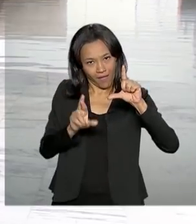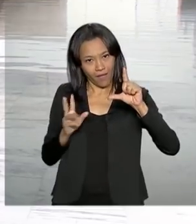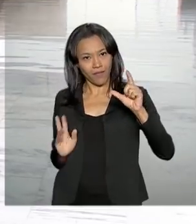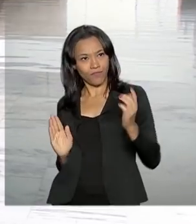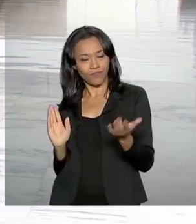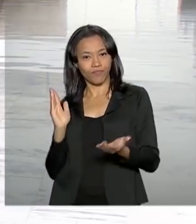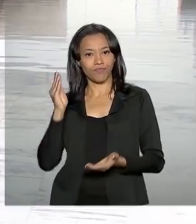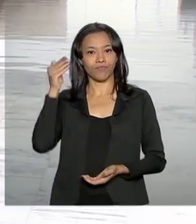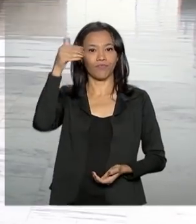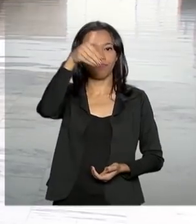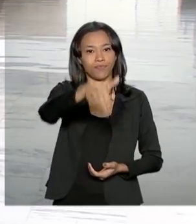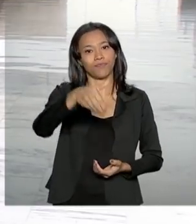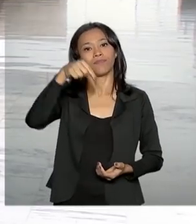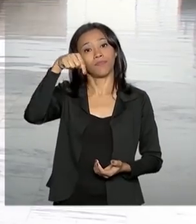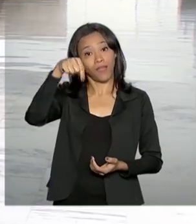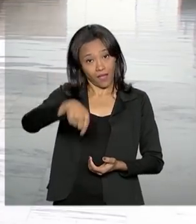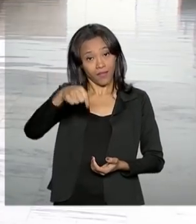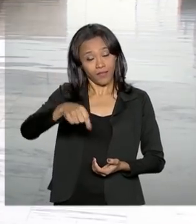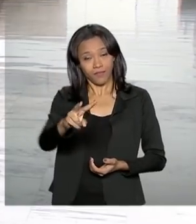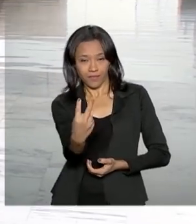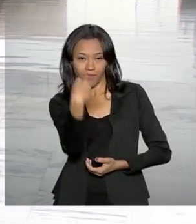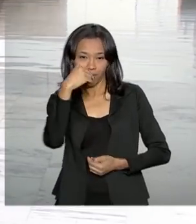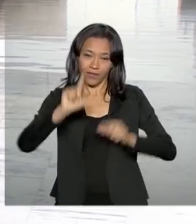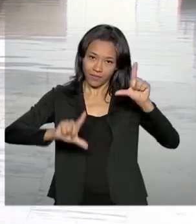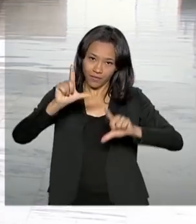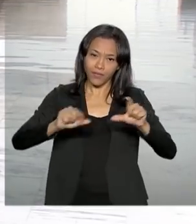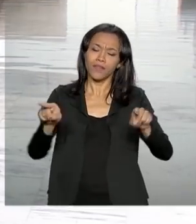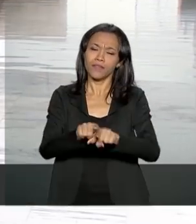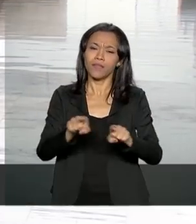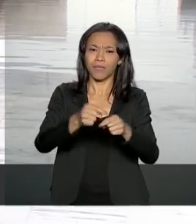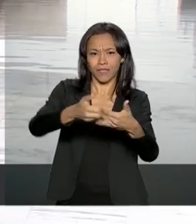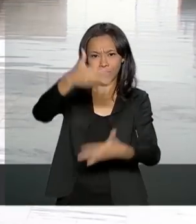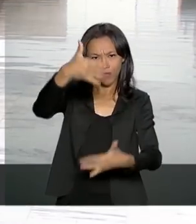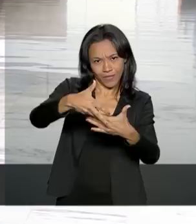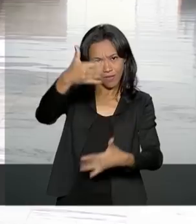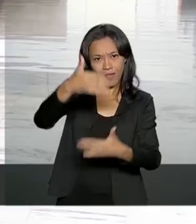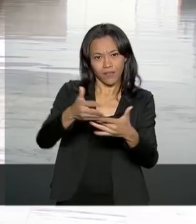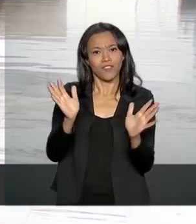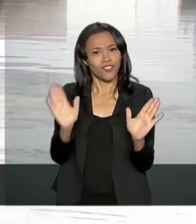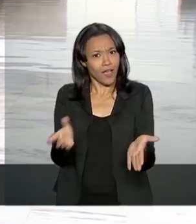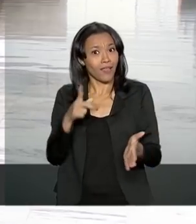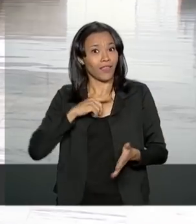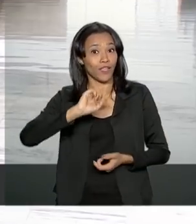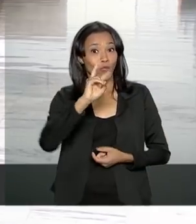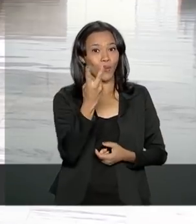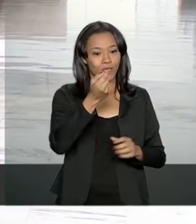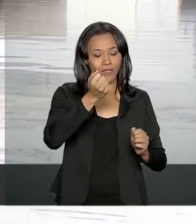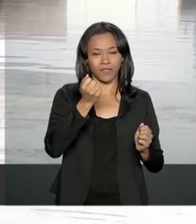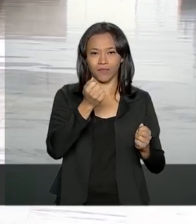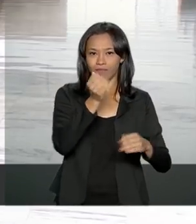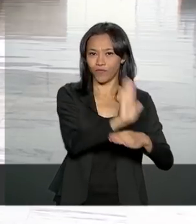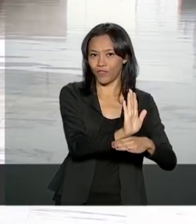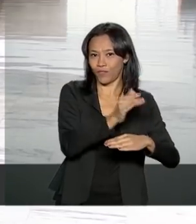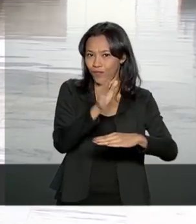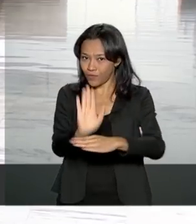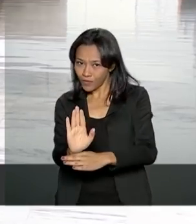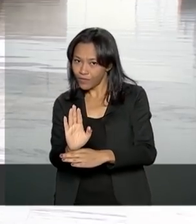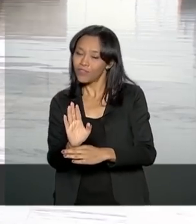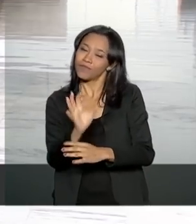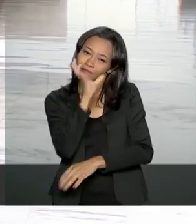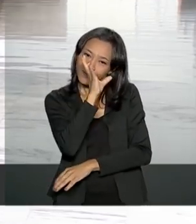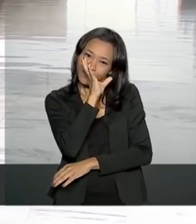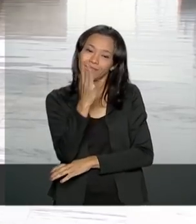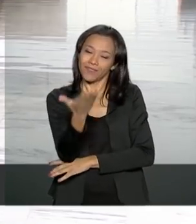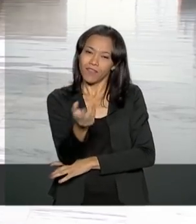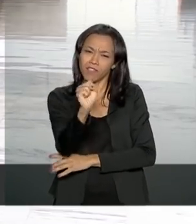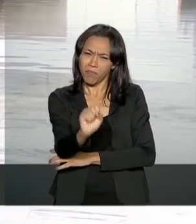Comandante Ferraz aqui na TV e nas nossas redes sociais. Já tem 2 episódios dessa expedição no